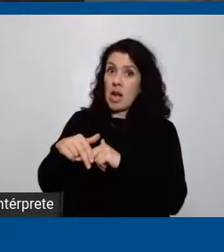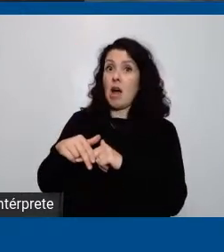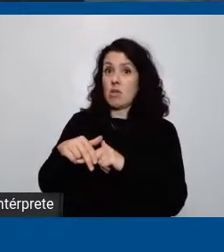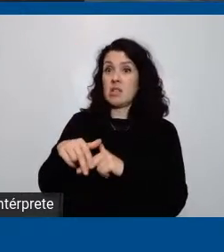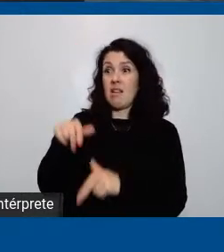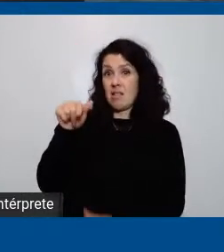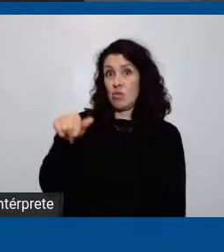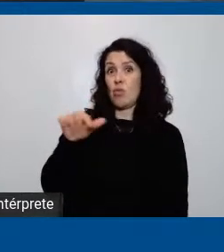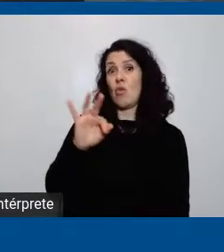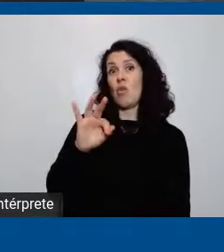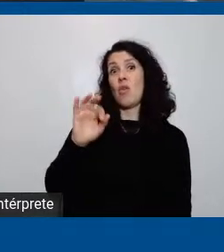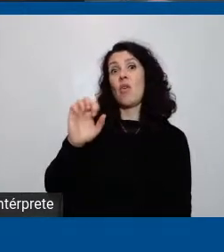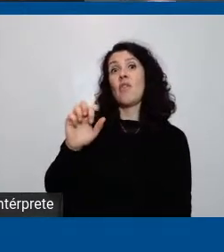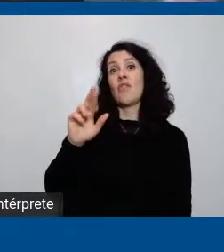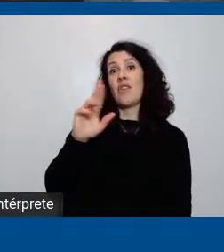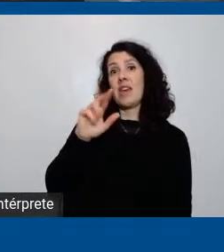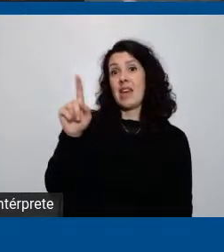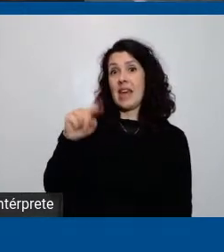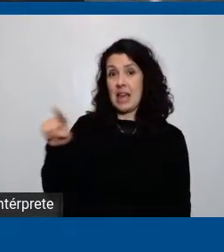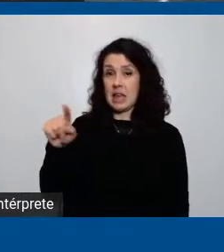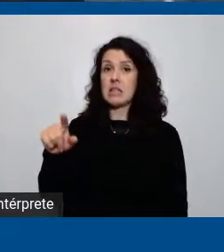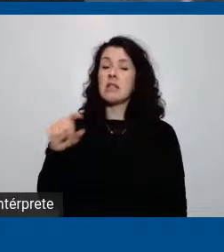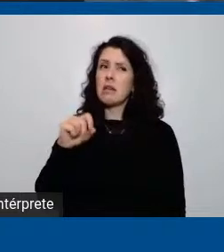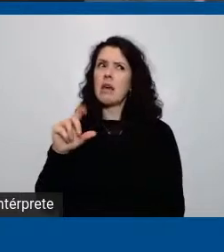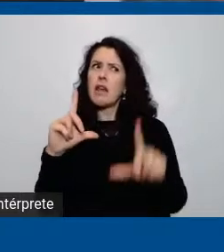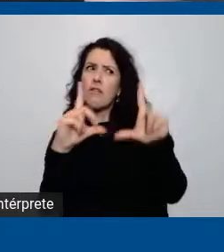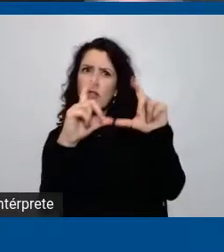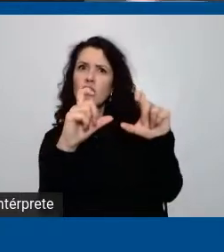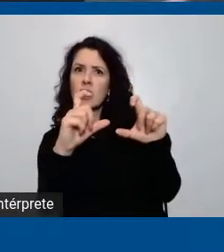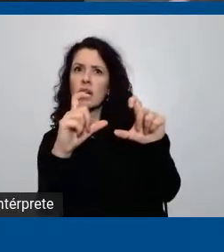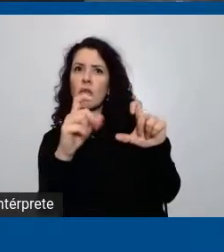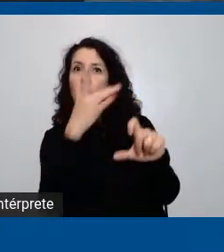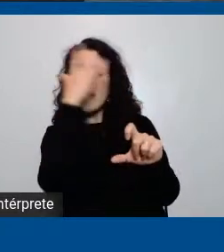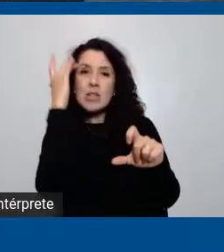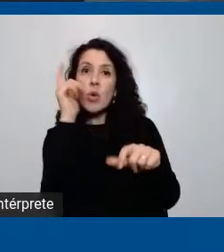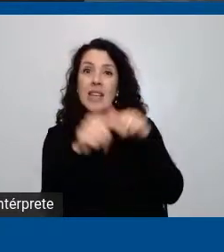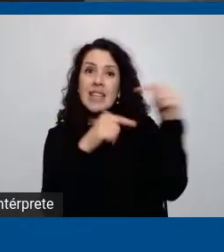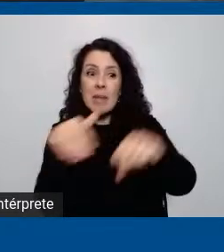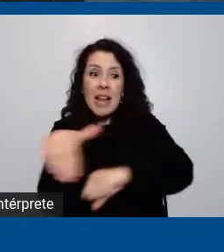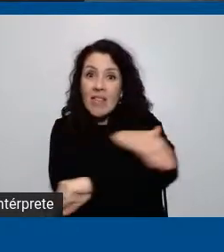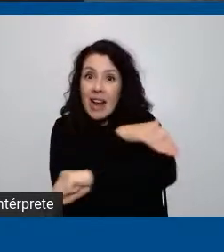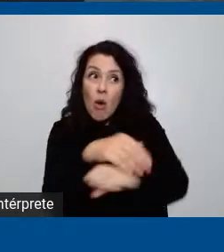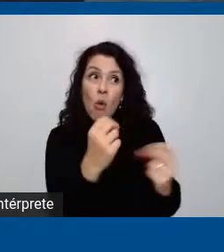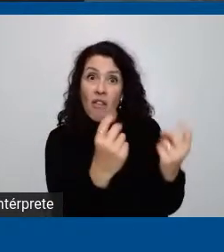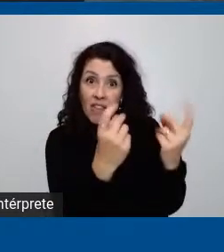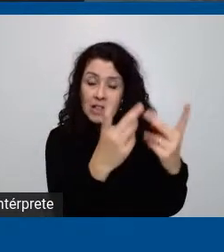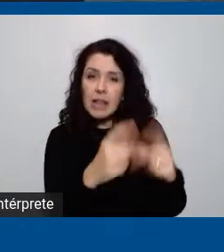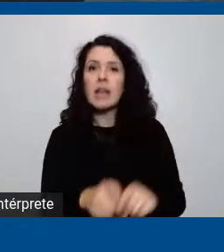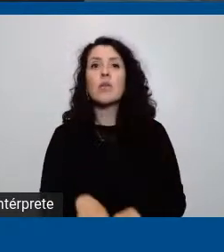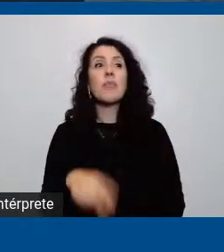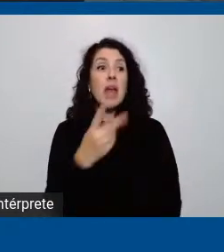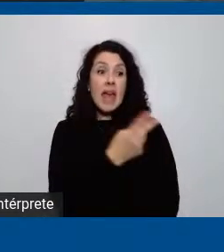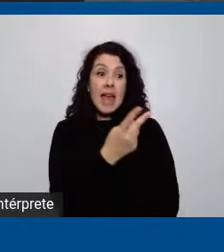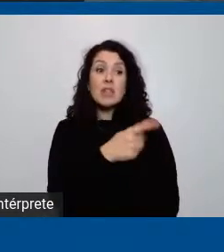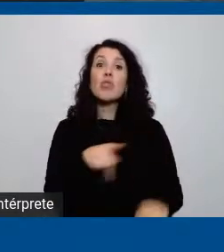vendedores ambulantes, né? Eles também vão trabalhar, vão fotografar os